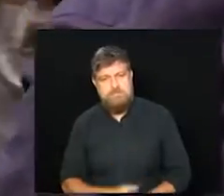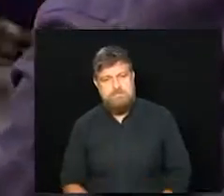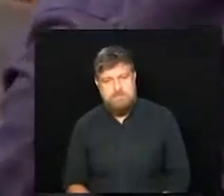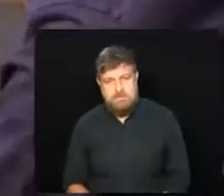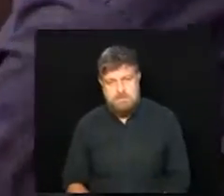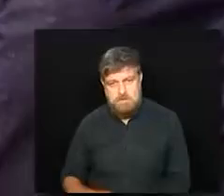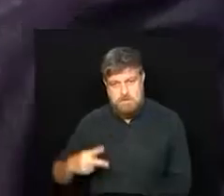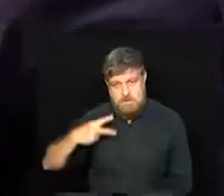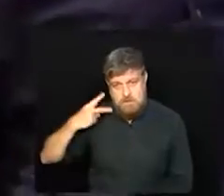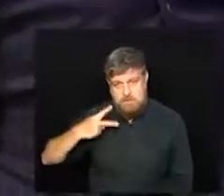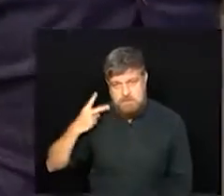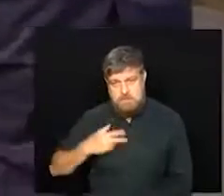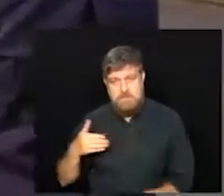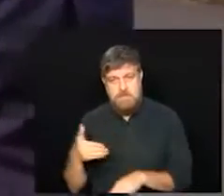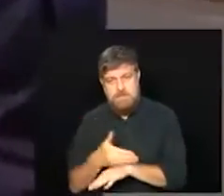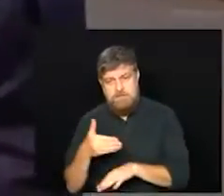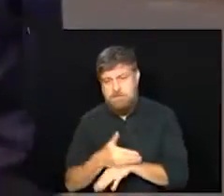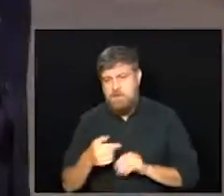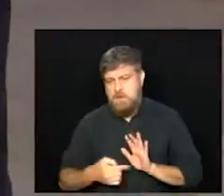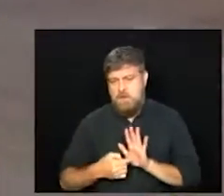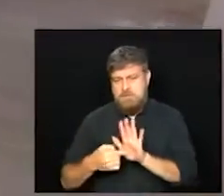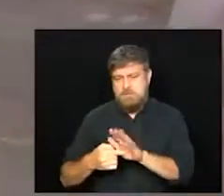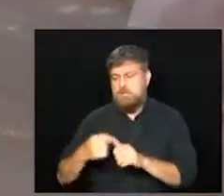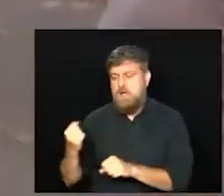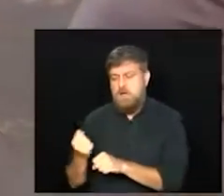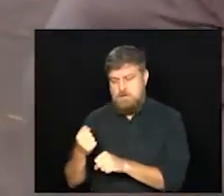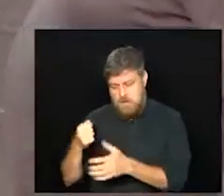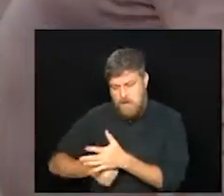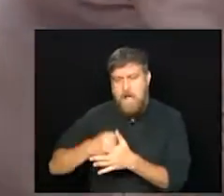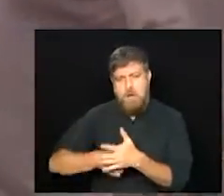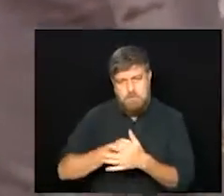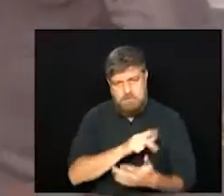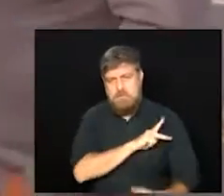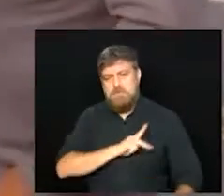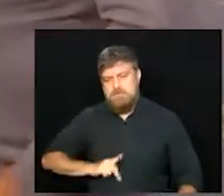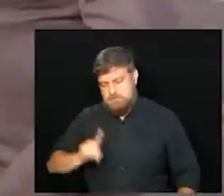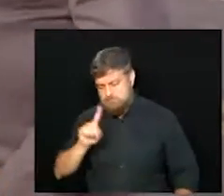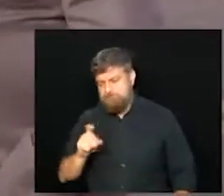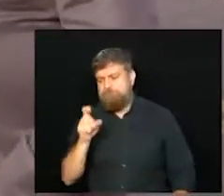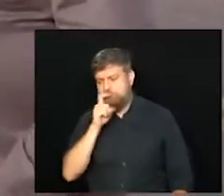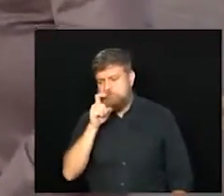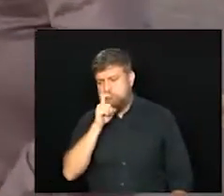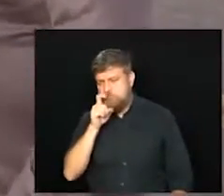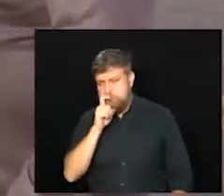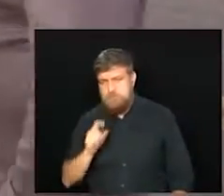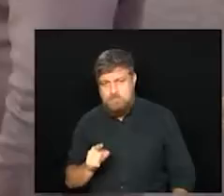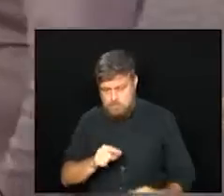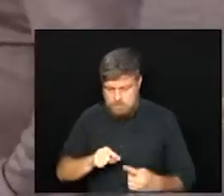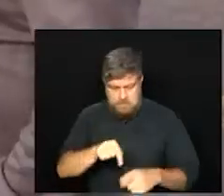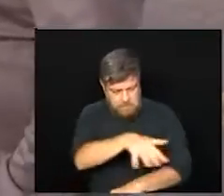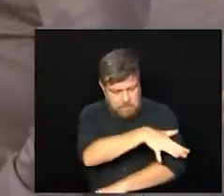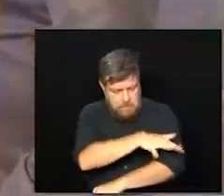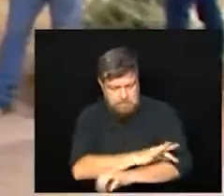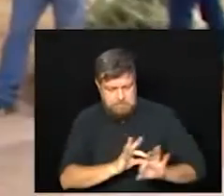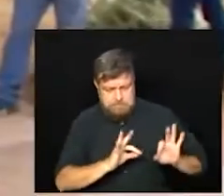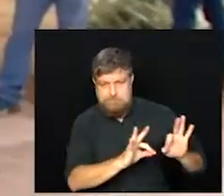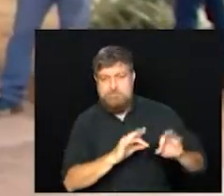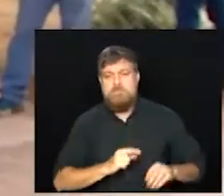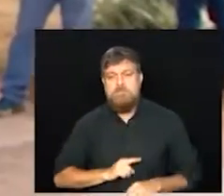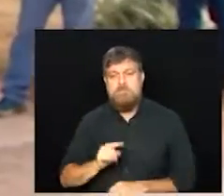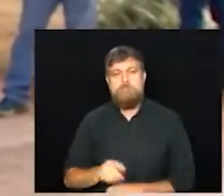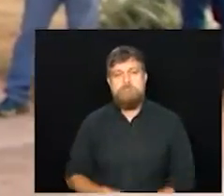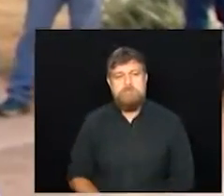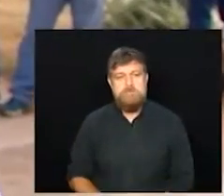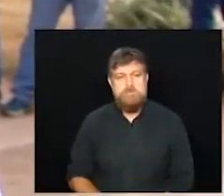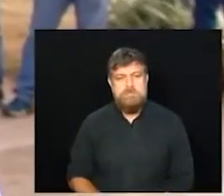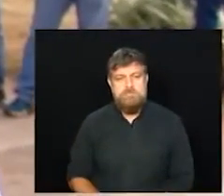Os vereadores que compareceram destacaram a luta do atual presidente da Câmara Municipal de Campinas, o vereador Zé Carlos. Uma frase,